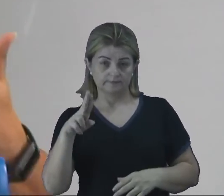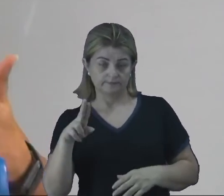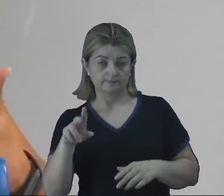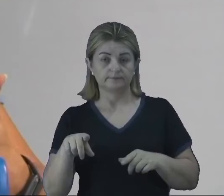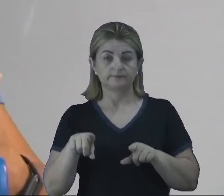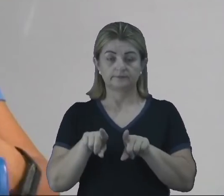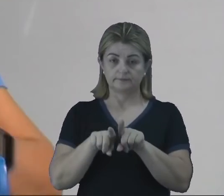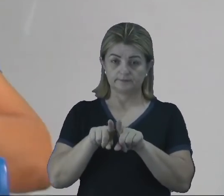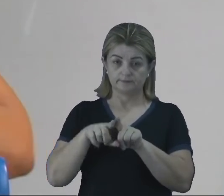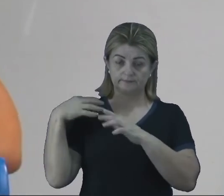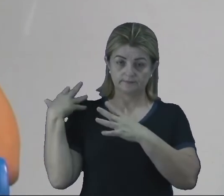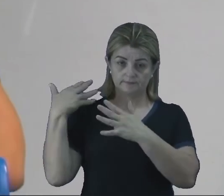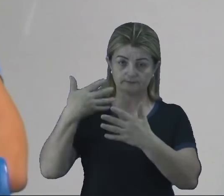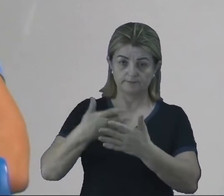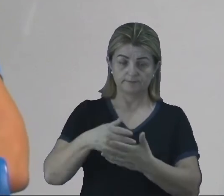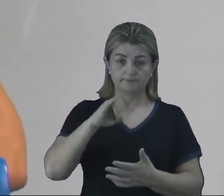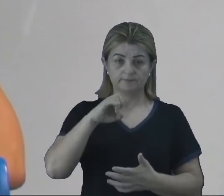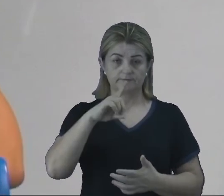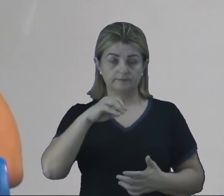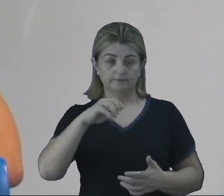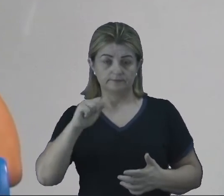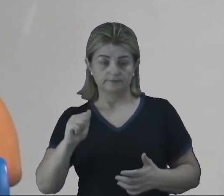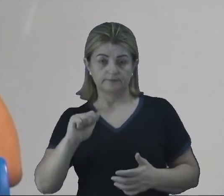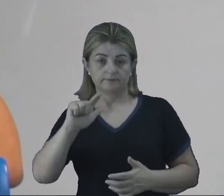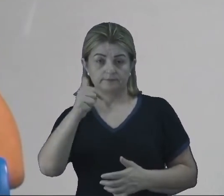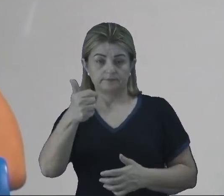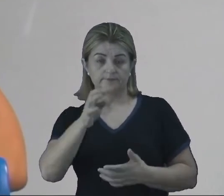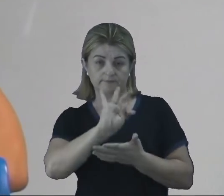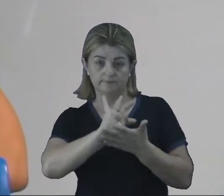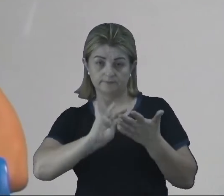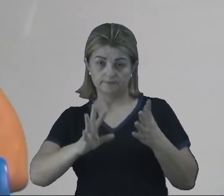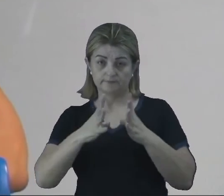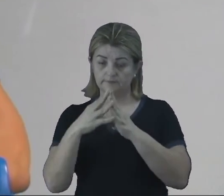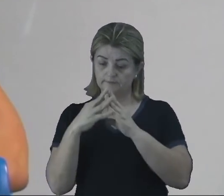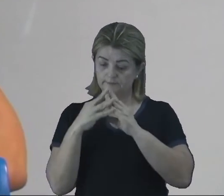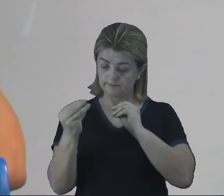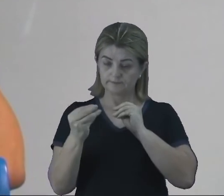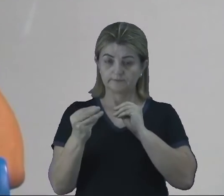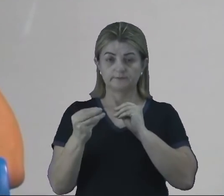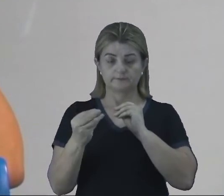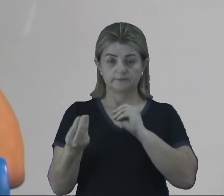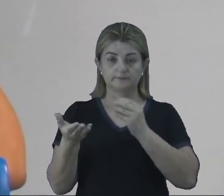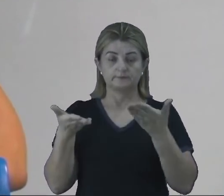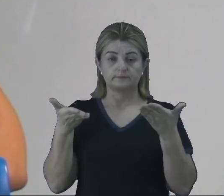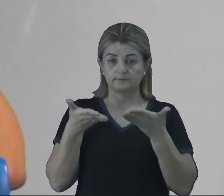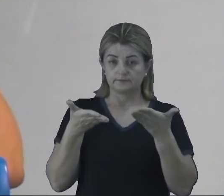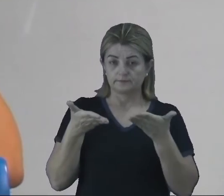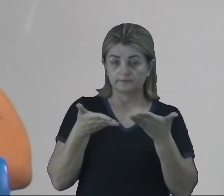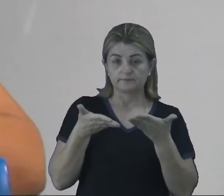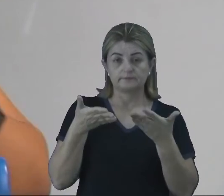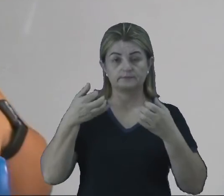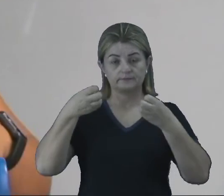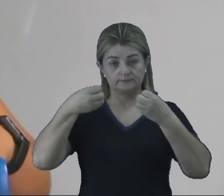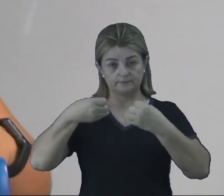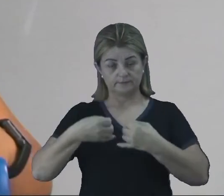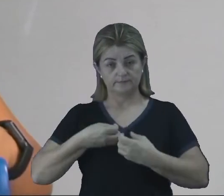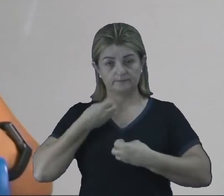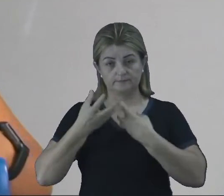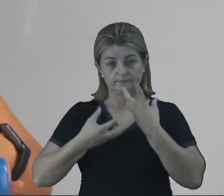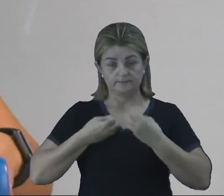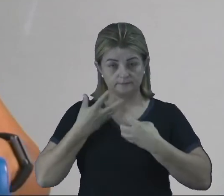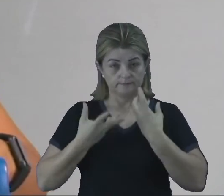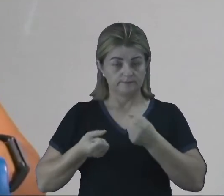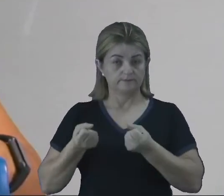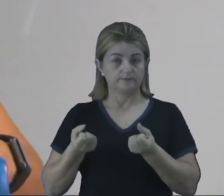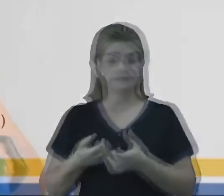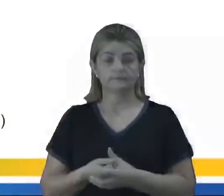disseminação desses ideais relacionados ao nacionalismo, ao ideal de nação, tá? O romantismo surgiu na